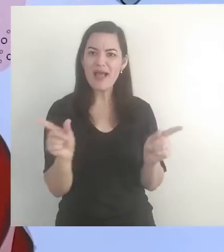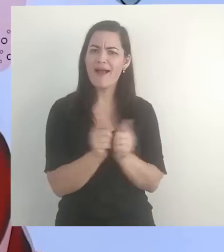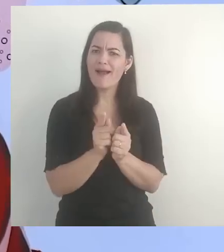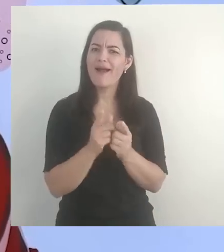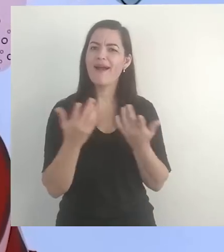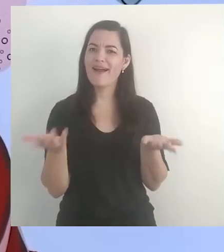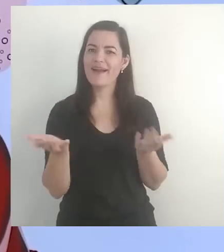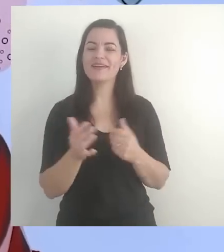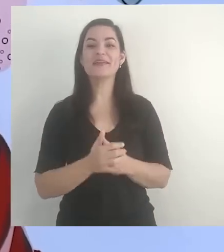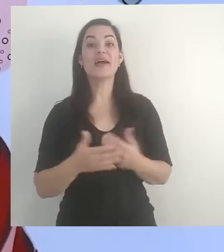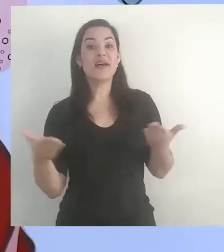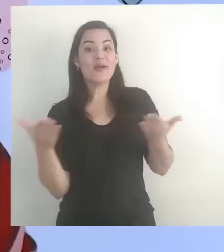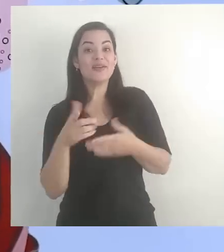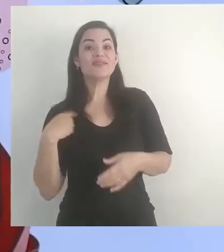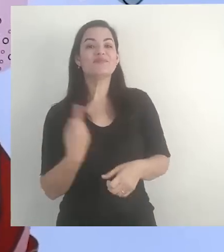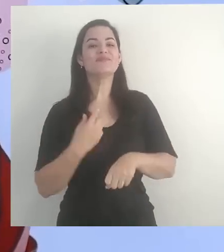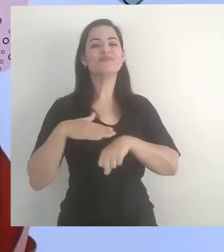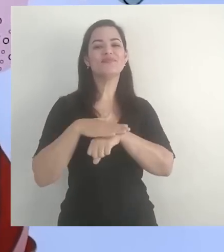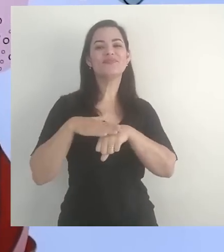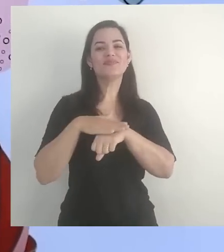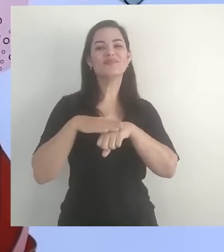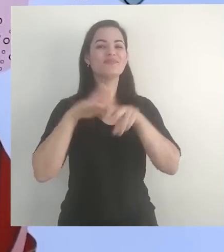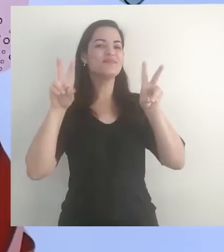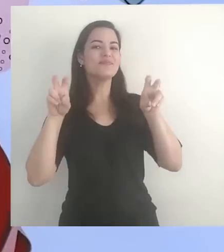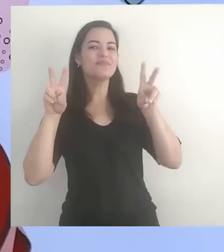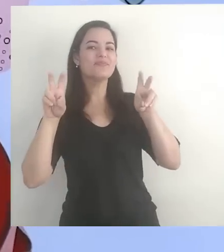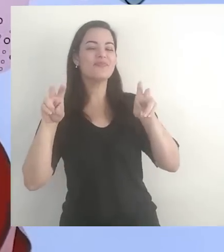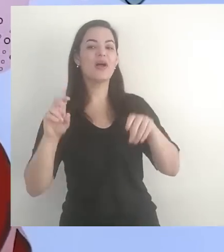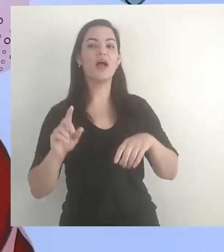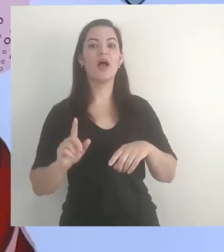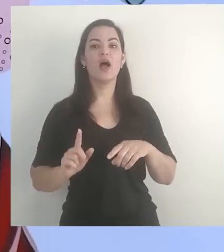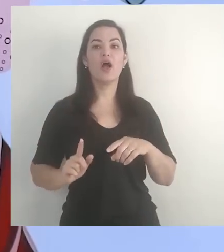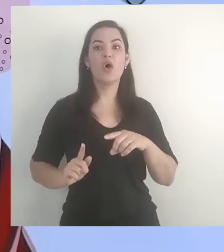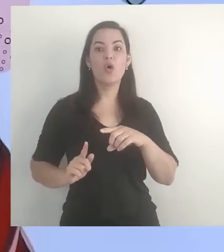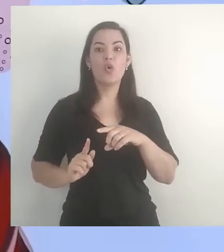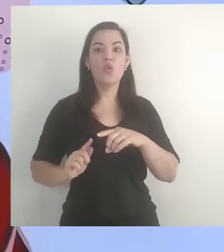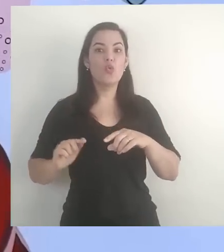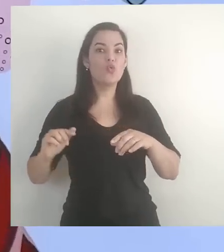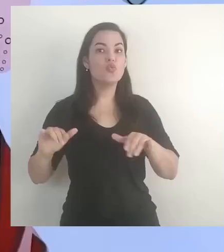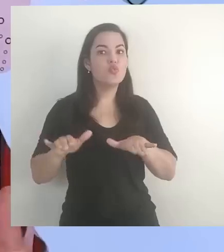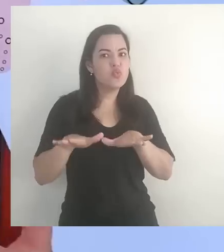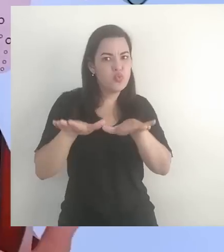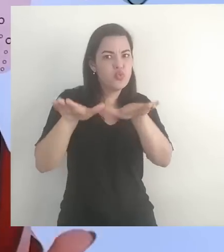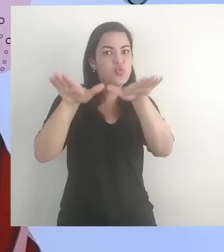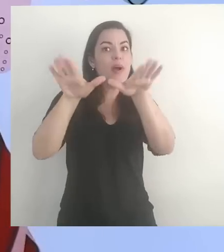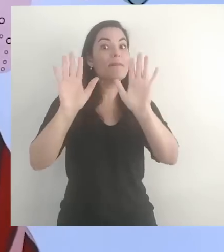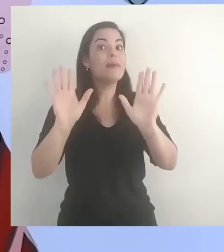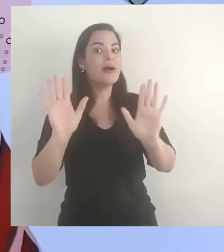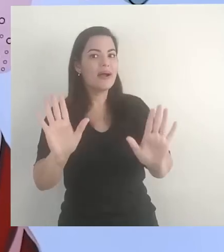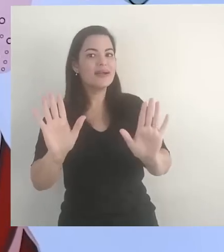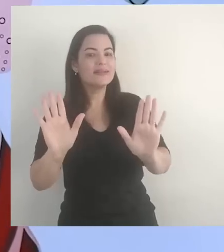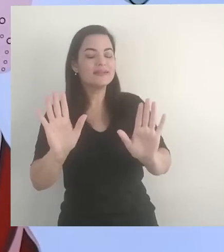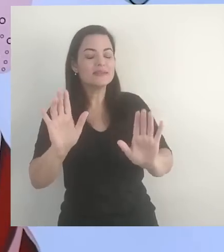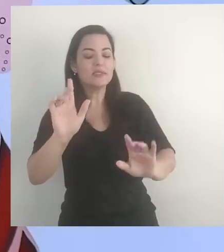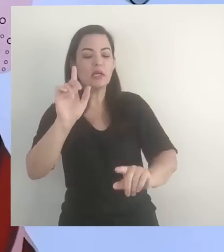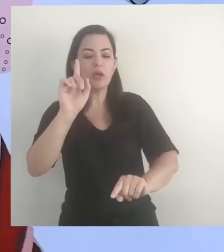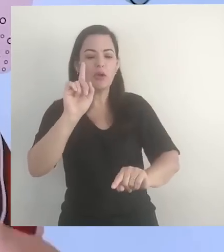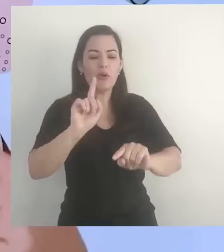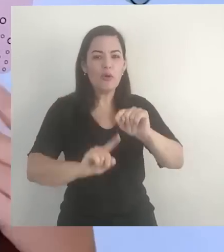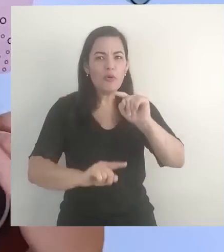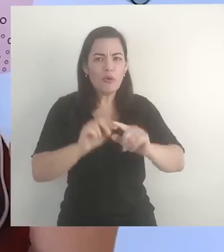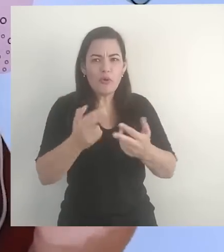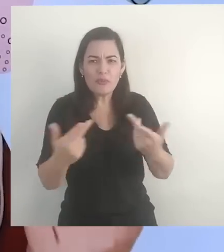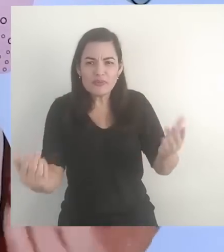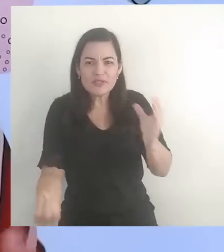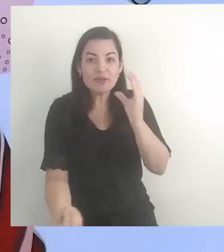Hoje vamos falar sobre os voos, mas com a possibilidade de criação de alguns objetos